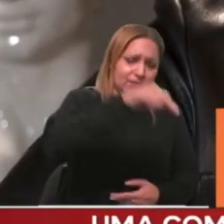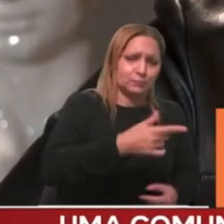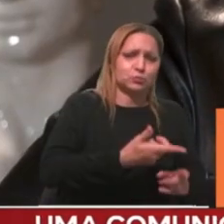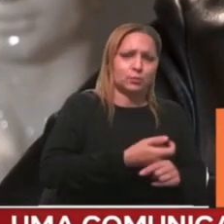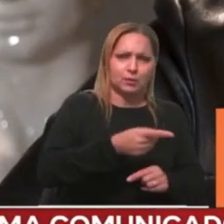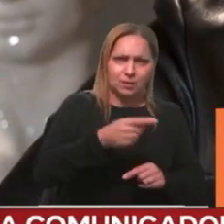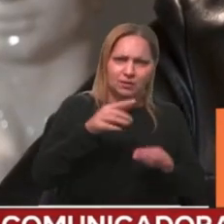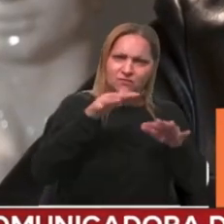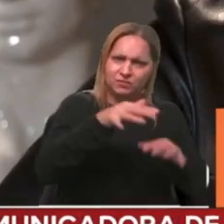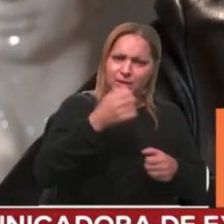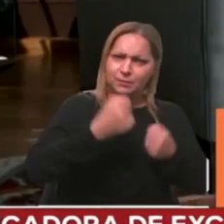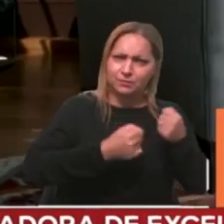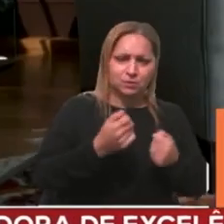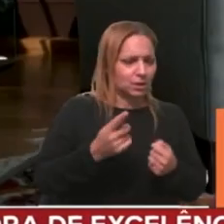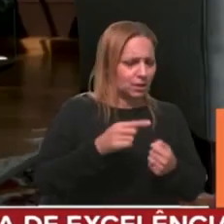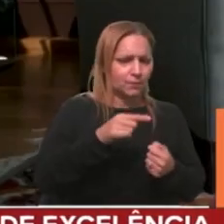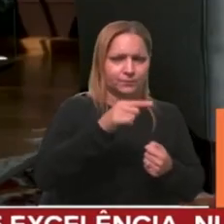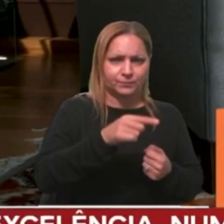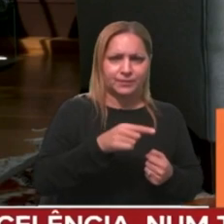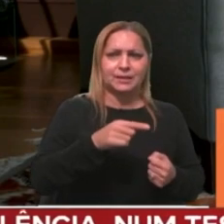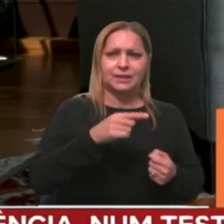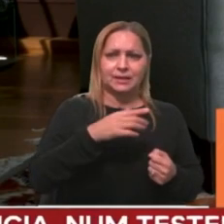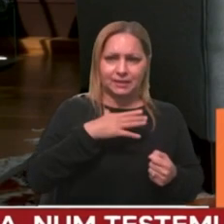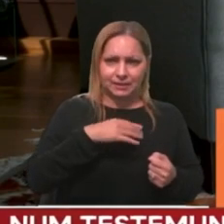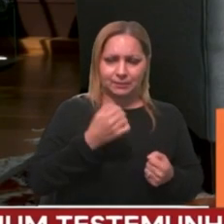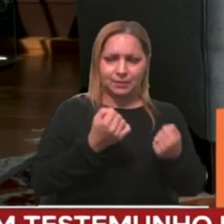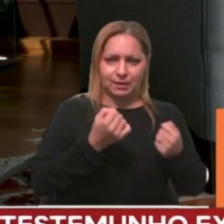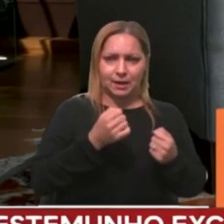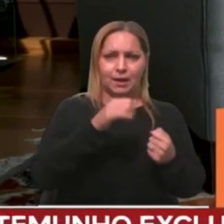manifestação não vinha íamos íamos ver se arrumámo-lo